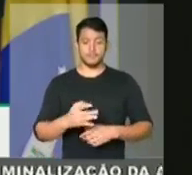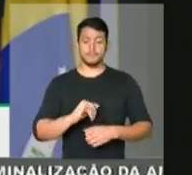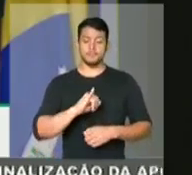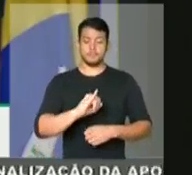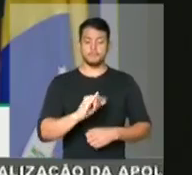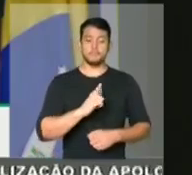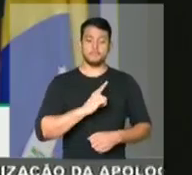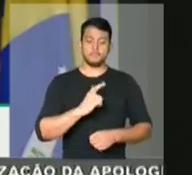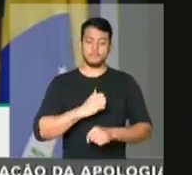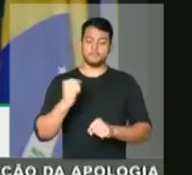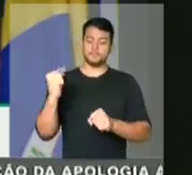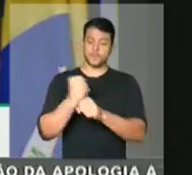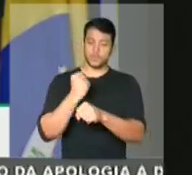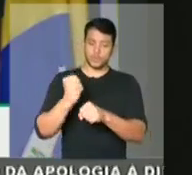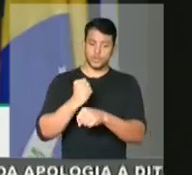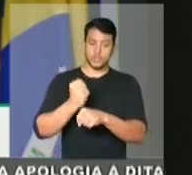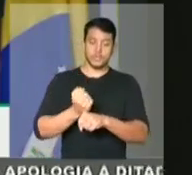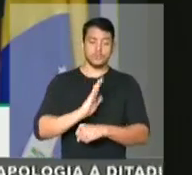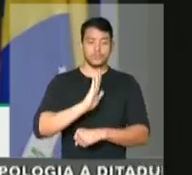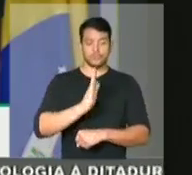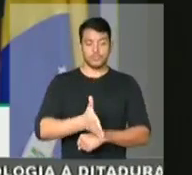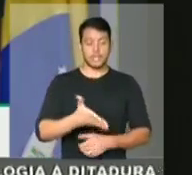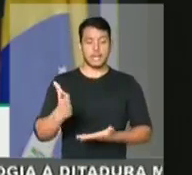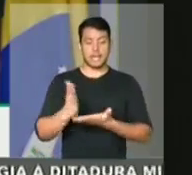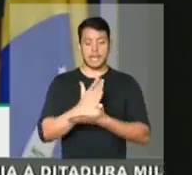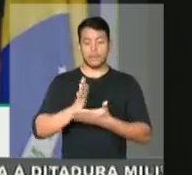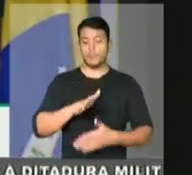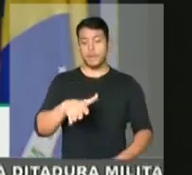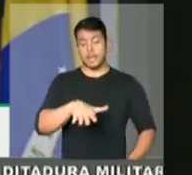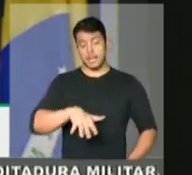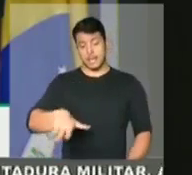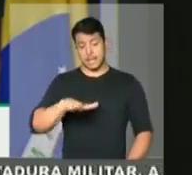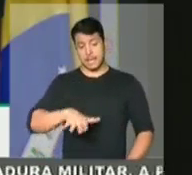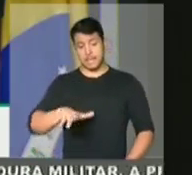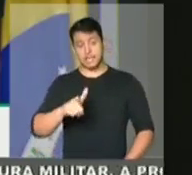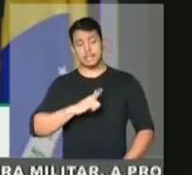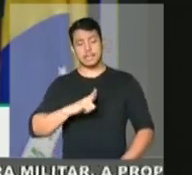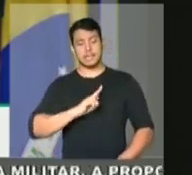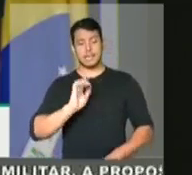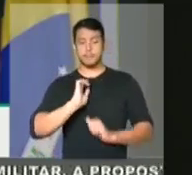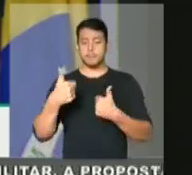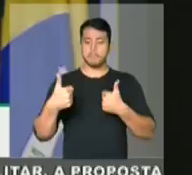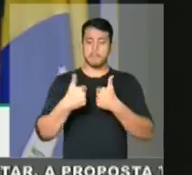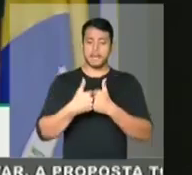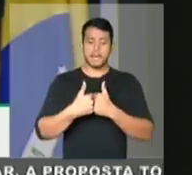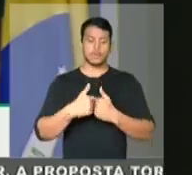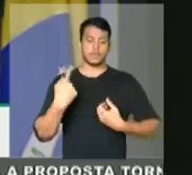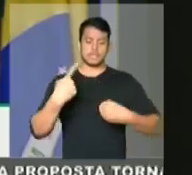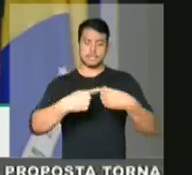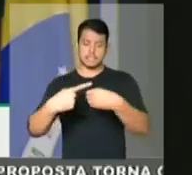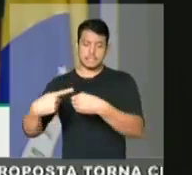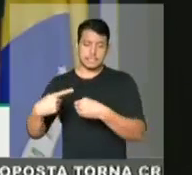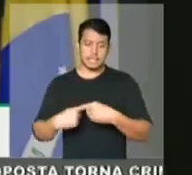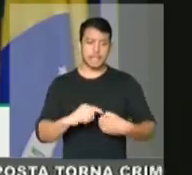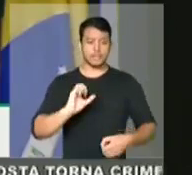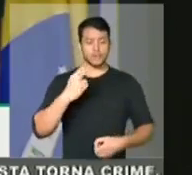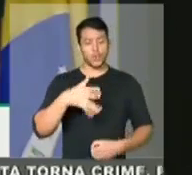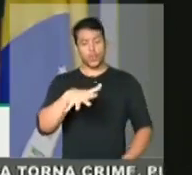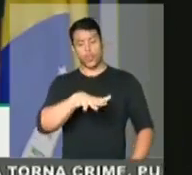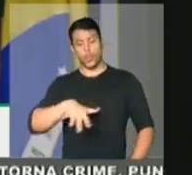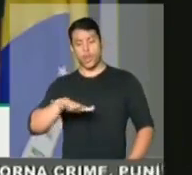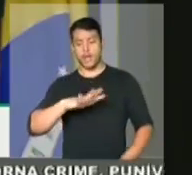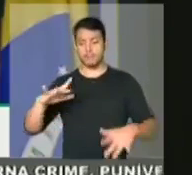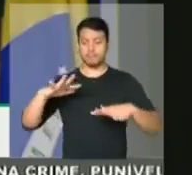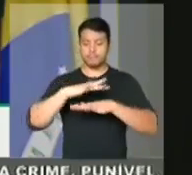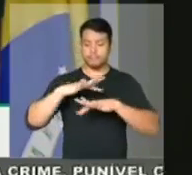áreas contíguas às faixas de domínio público dos trechos de rodovias que atravessem perímetros urbanos ou áreas urbanizadas